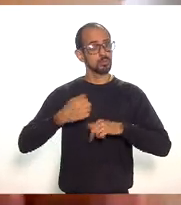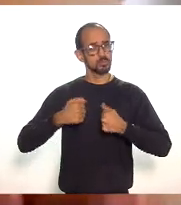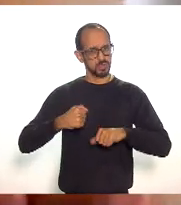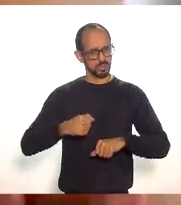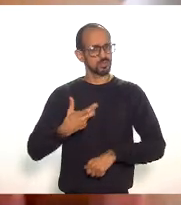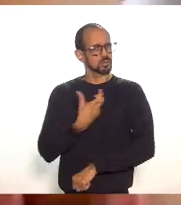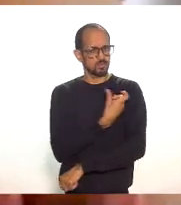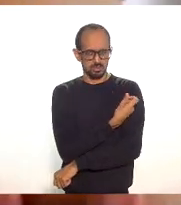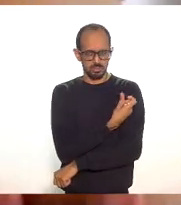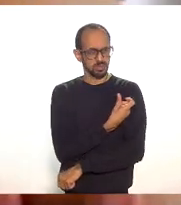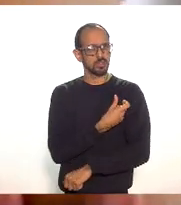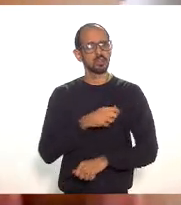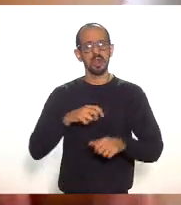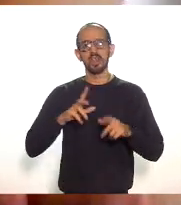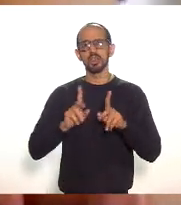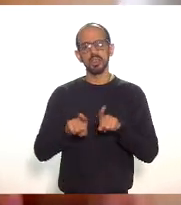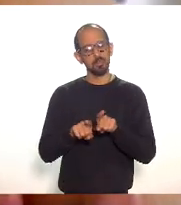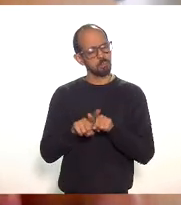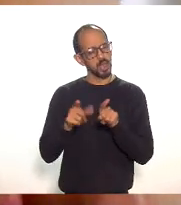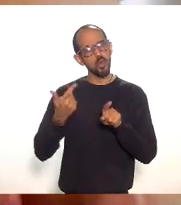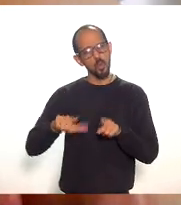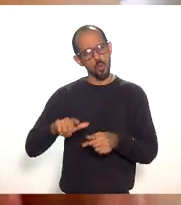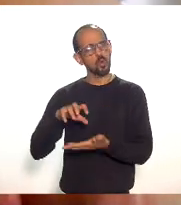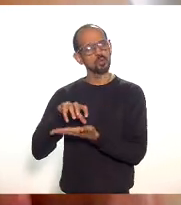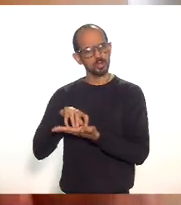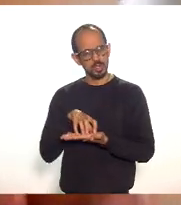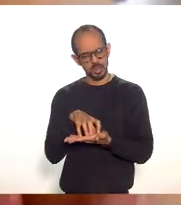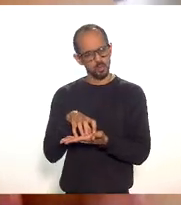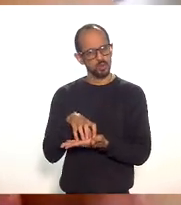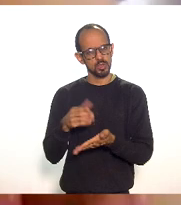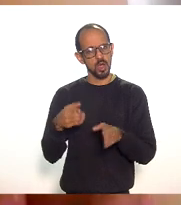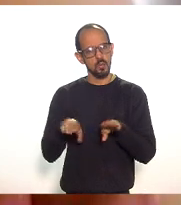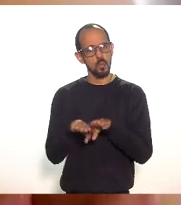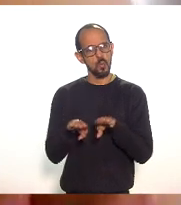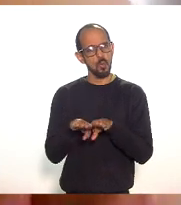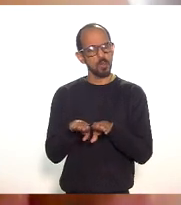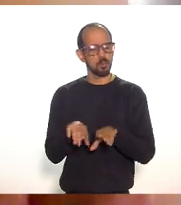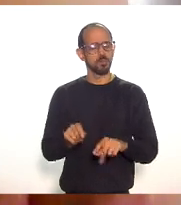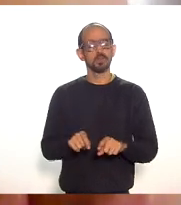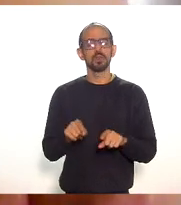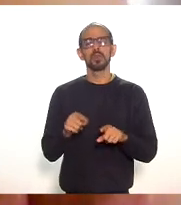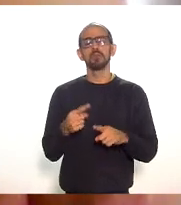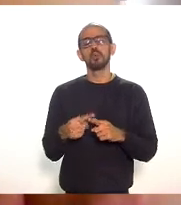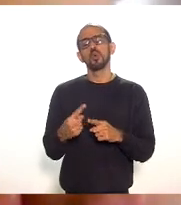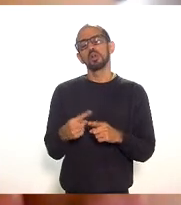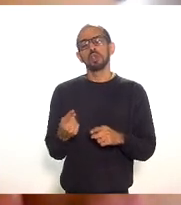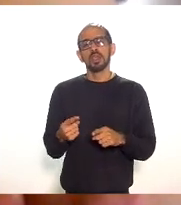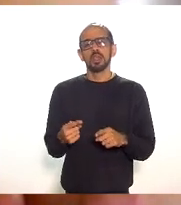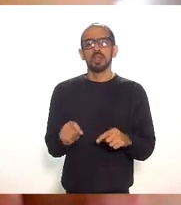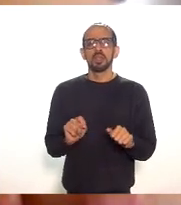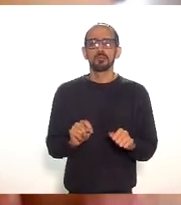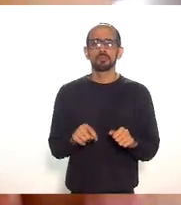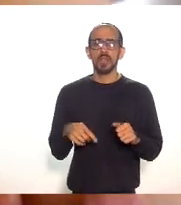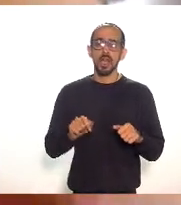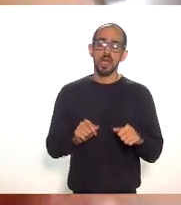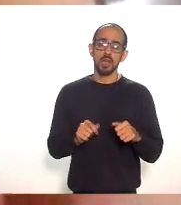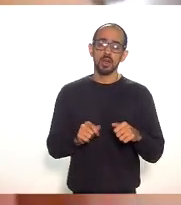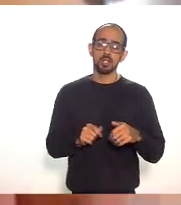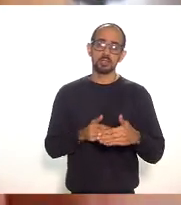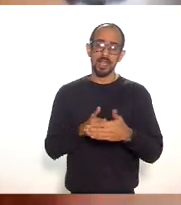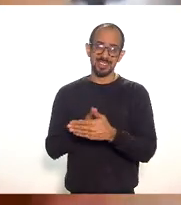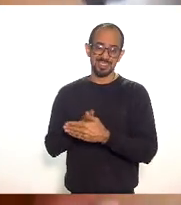outras categorias. Com a mesma prioridade. Por quê? Porque as medidas restritivas,